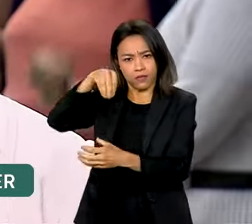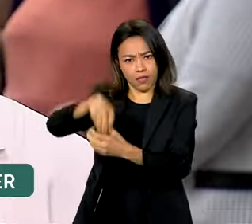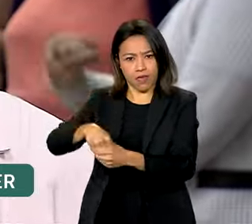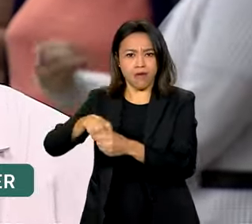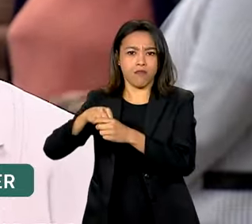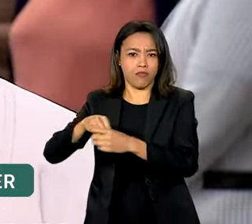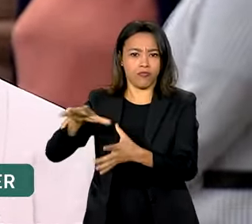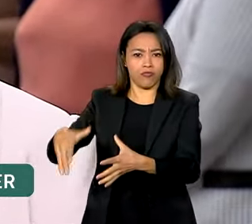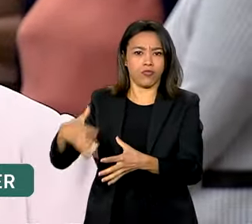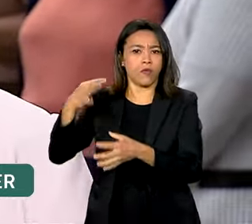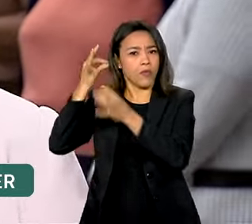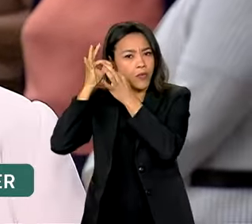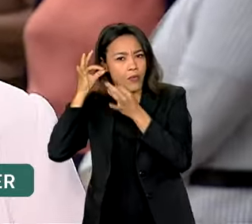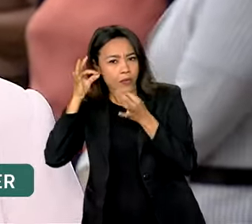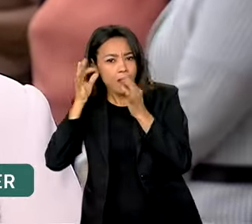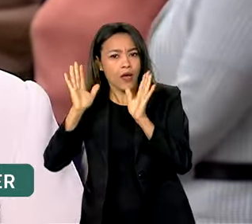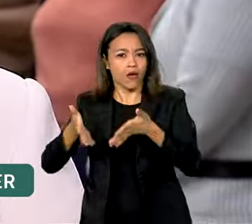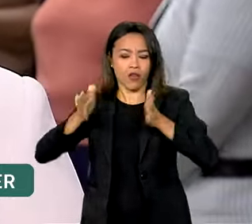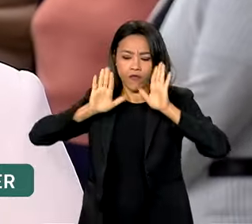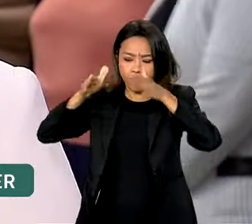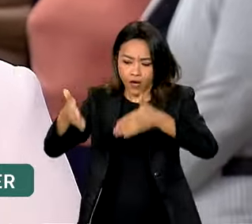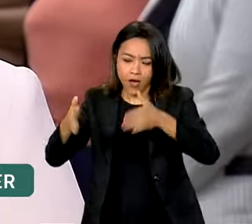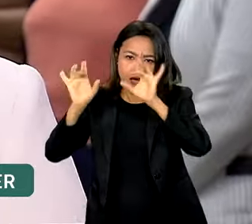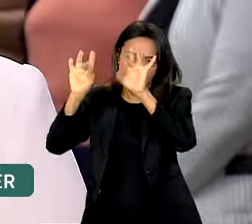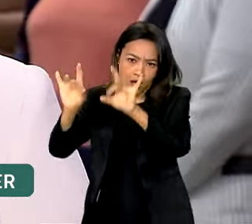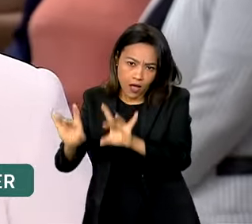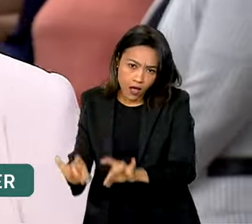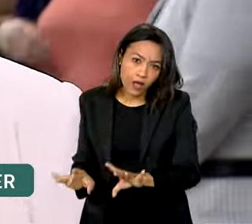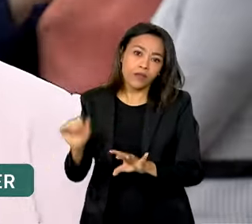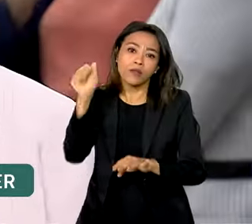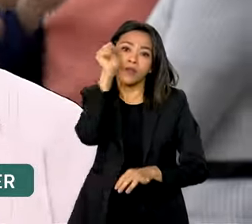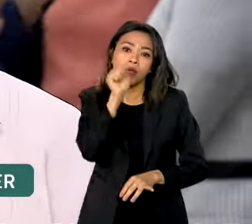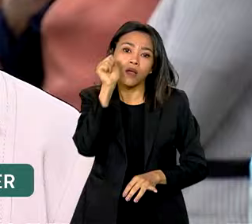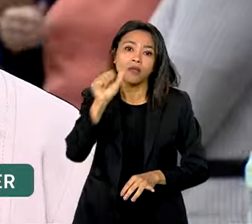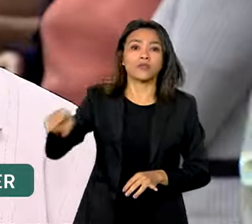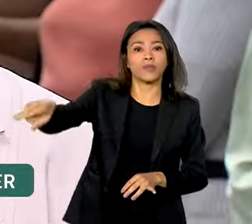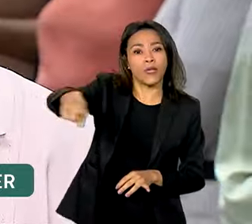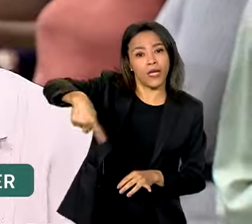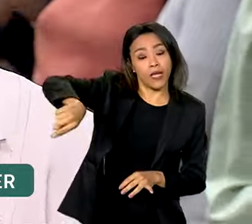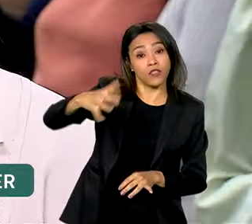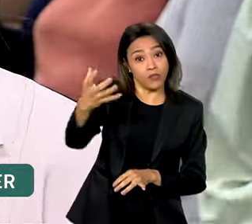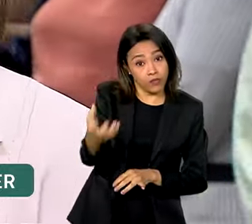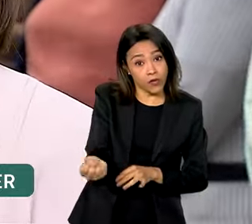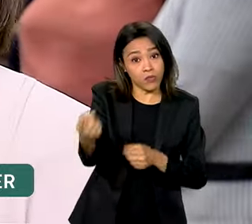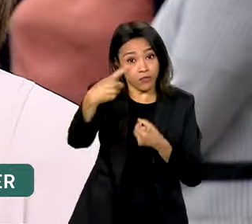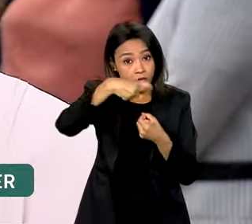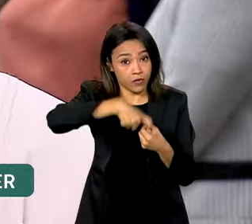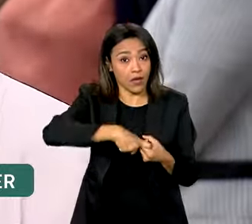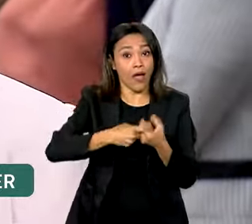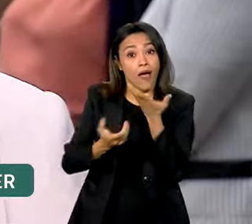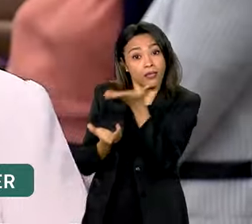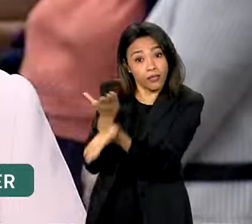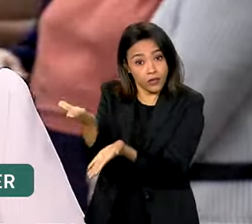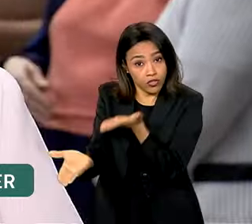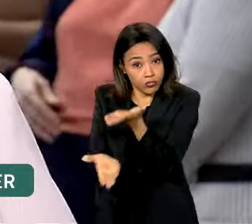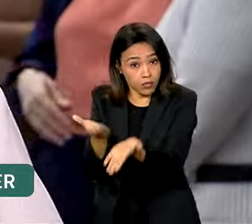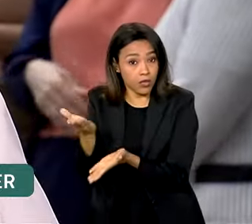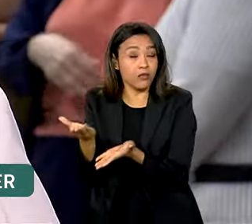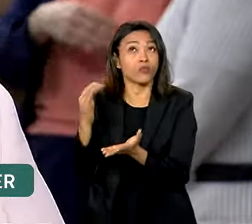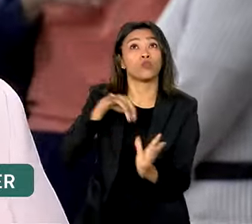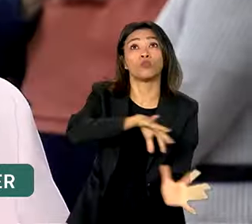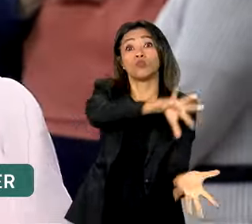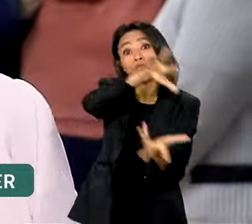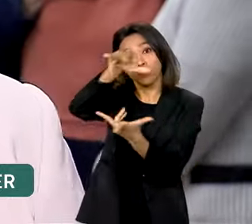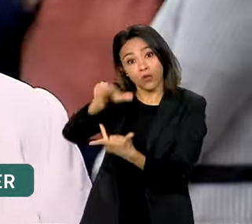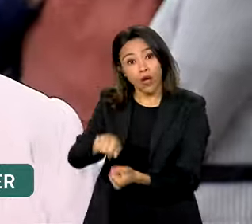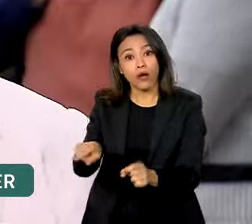atendimento é específico e especializado para as mulheres. Nós vamos voltar a fazer os atendimentos em âmbito internacional,